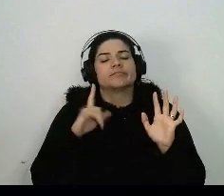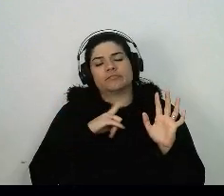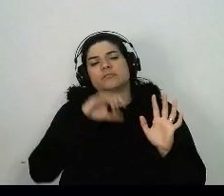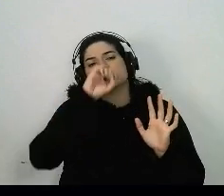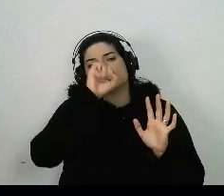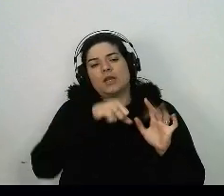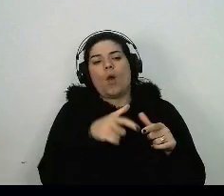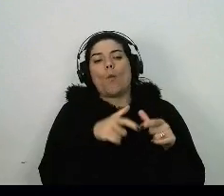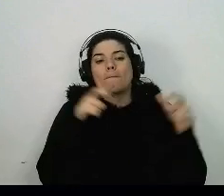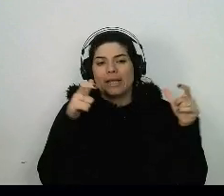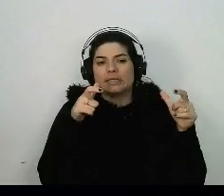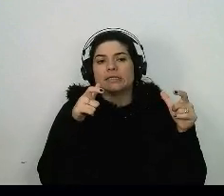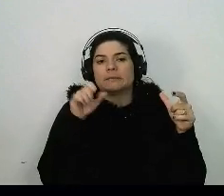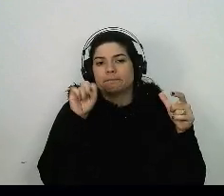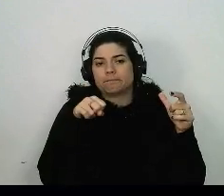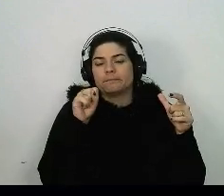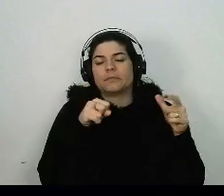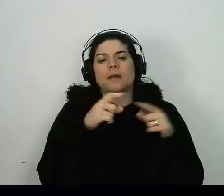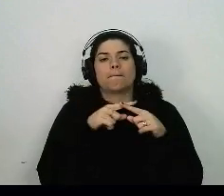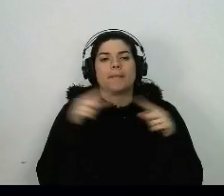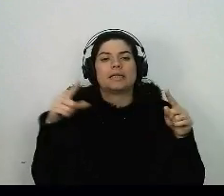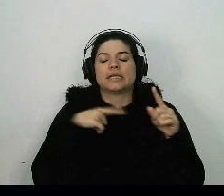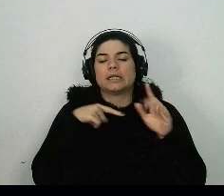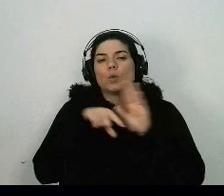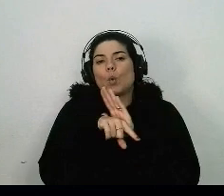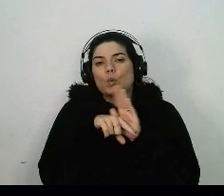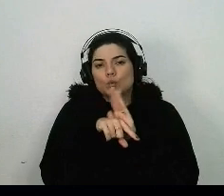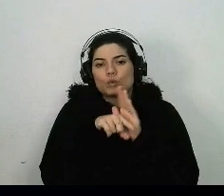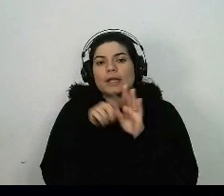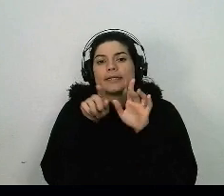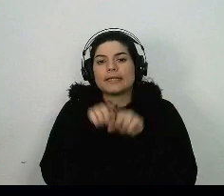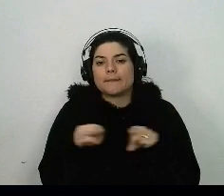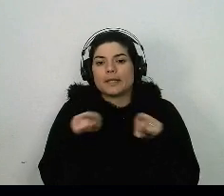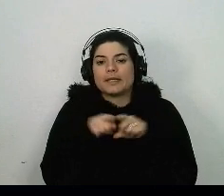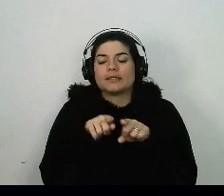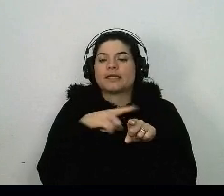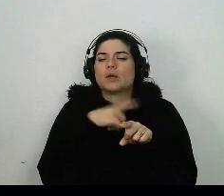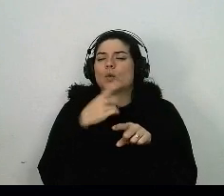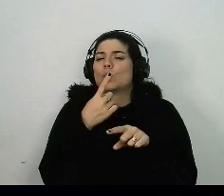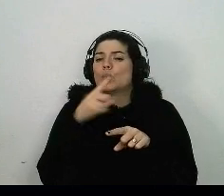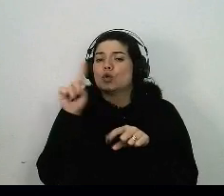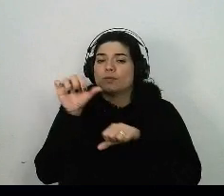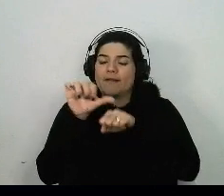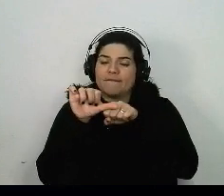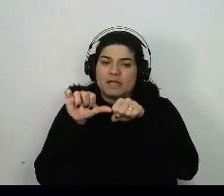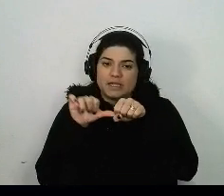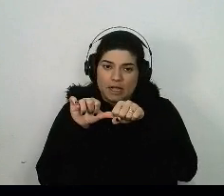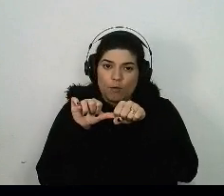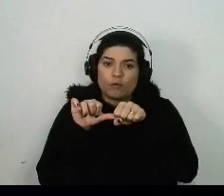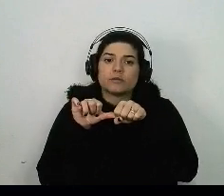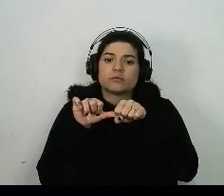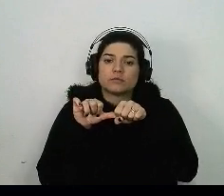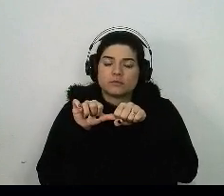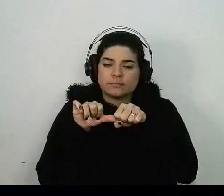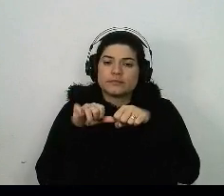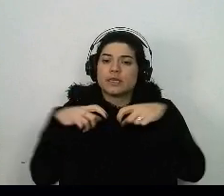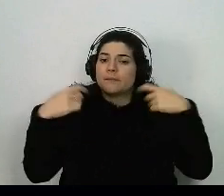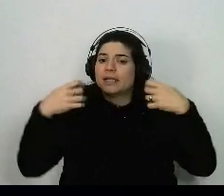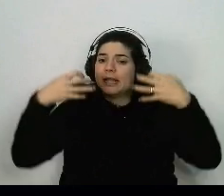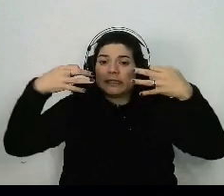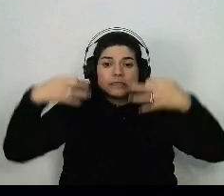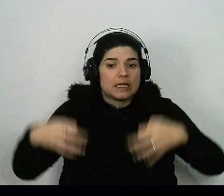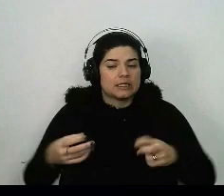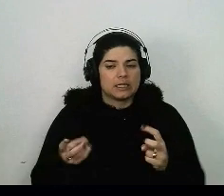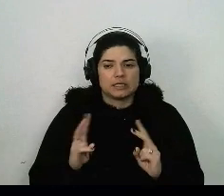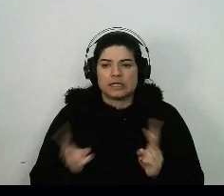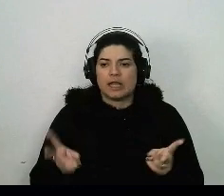E a consulta também, né, no nosso caso, de sempre trazer a última versão, tem que estar sempre correta, de buscar, ordenar